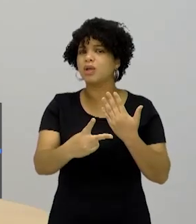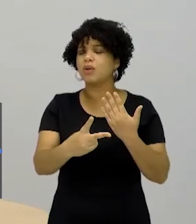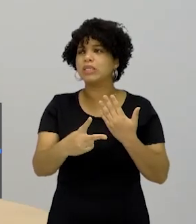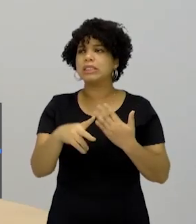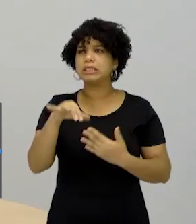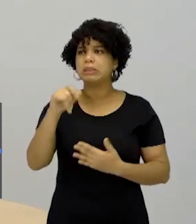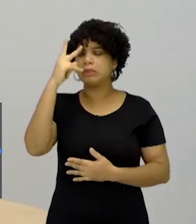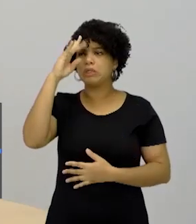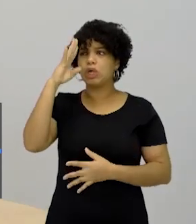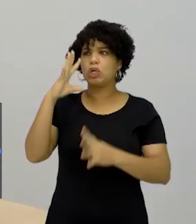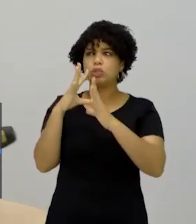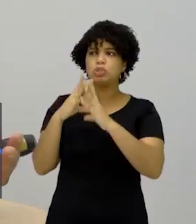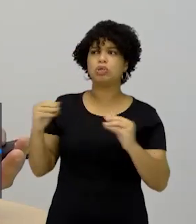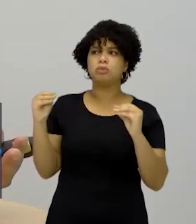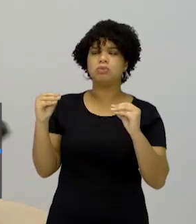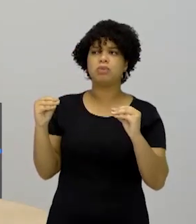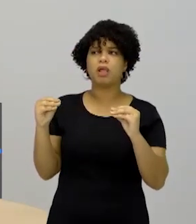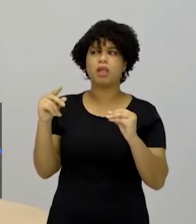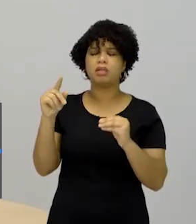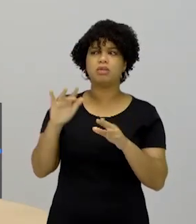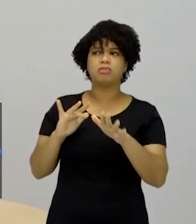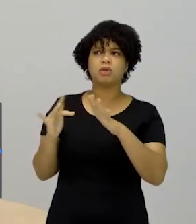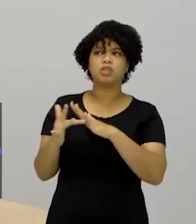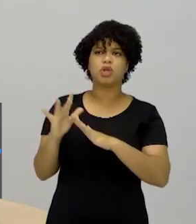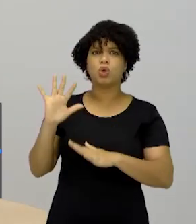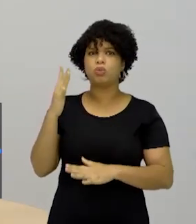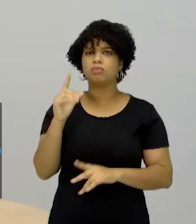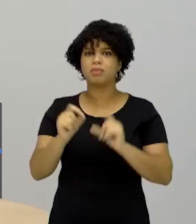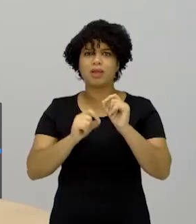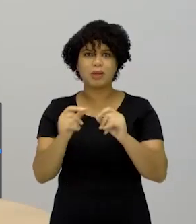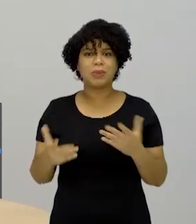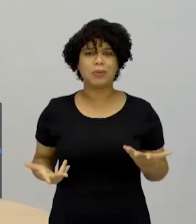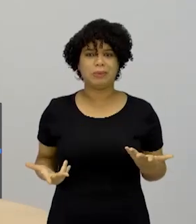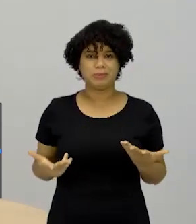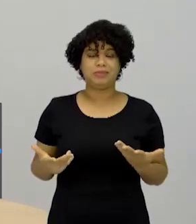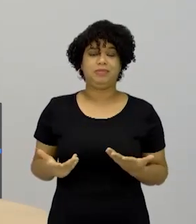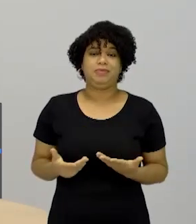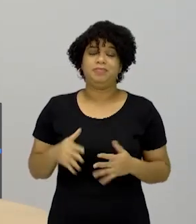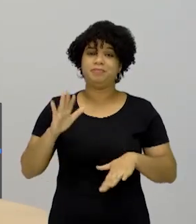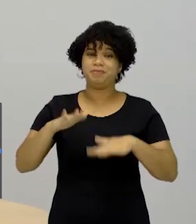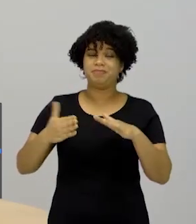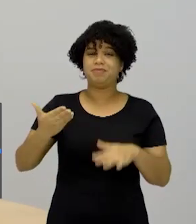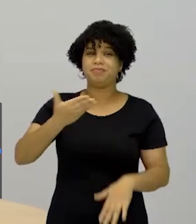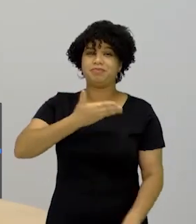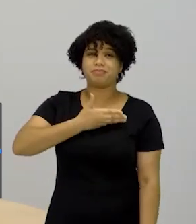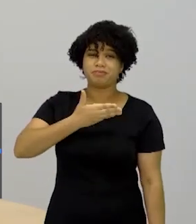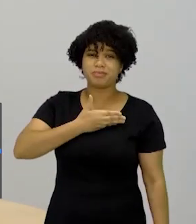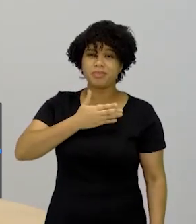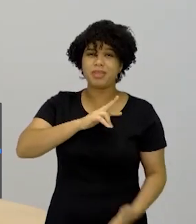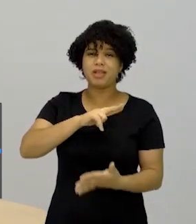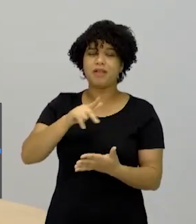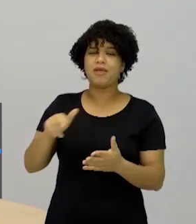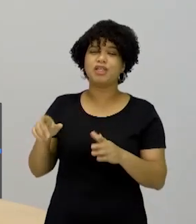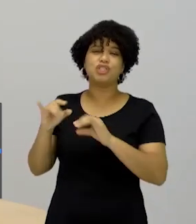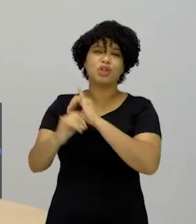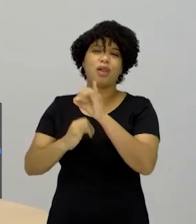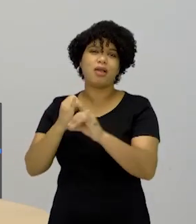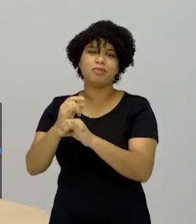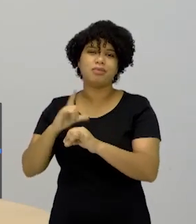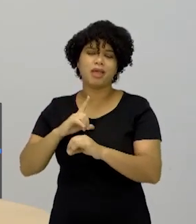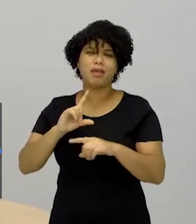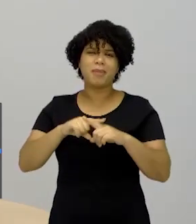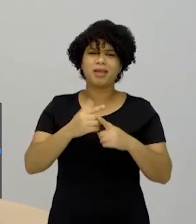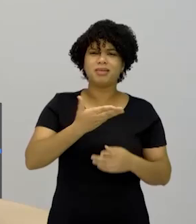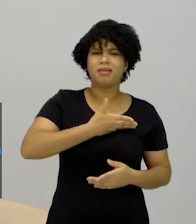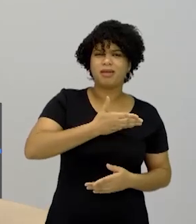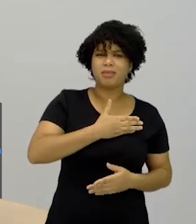redes, que o sumiço das redes pode proporcionar. Ter milhões de amigos nas redes sociais e ninguém para conversar pessoalmente em um barzinho